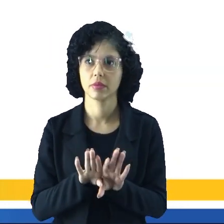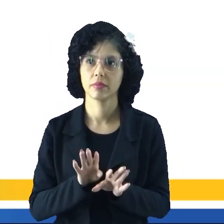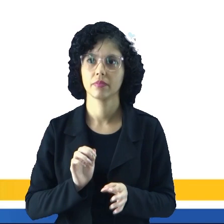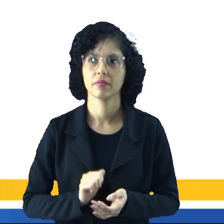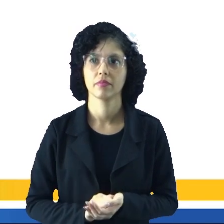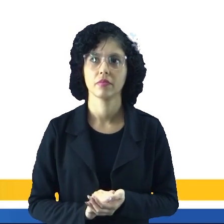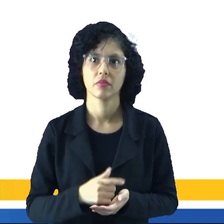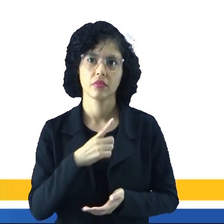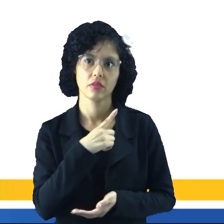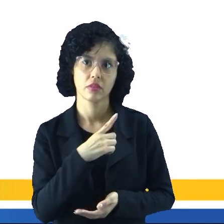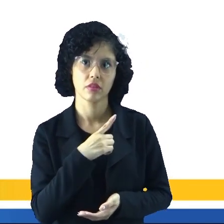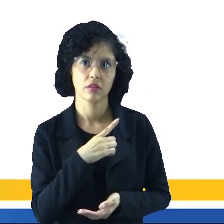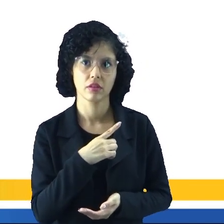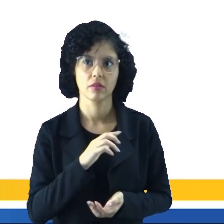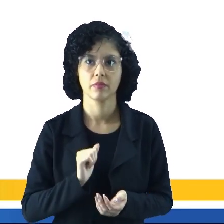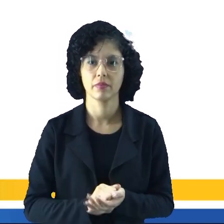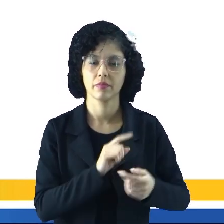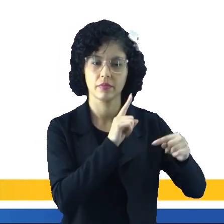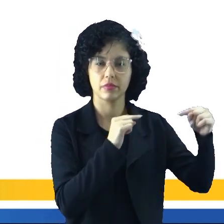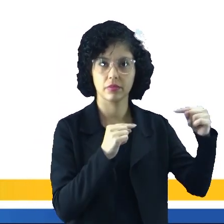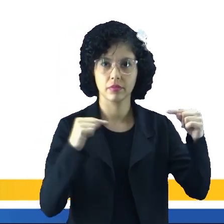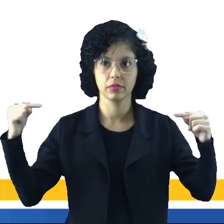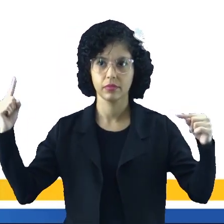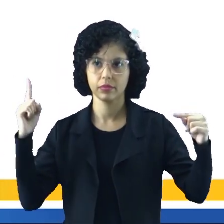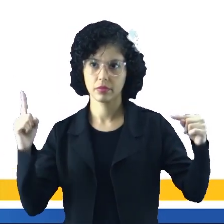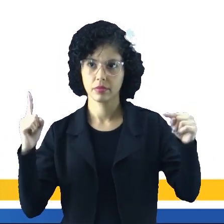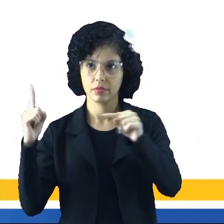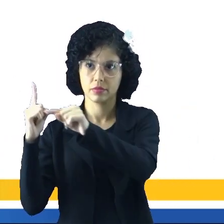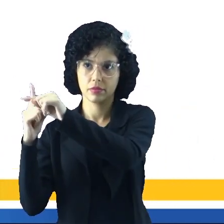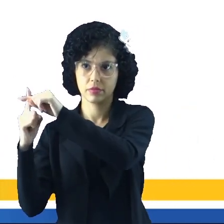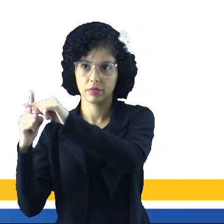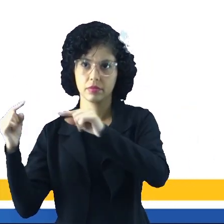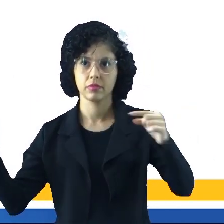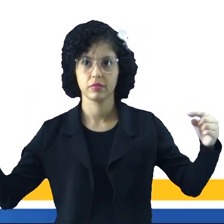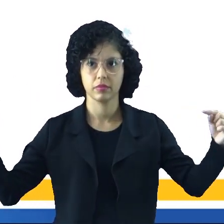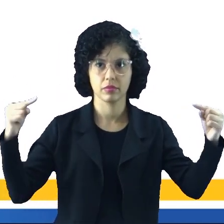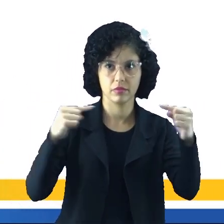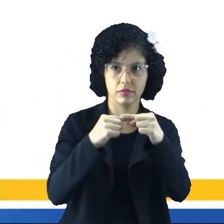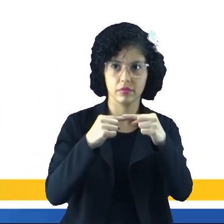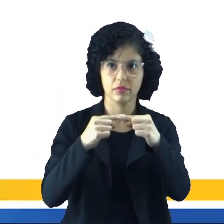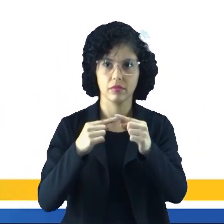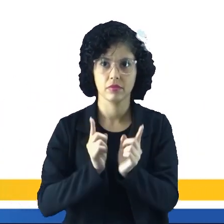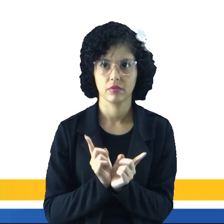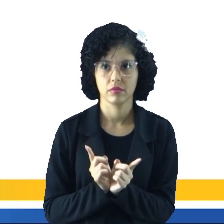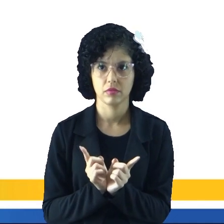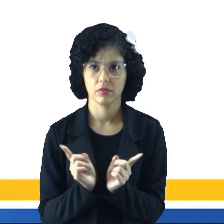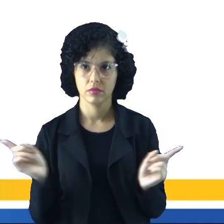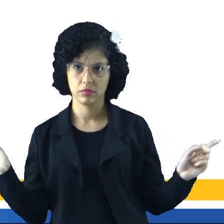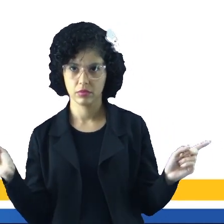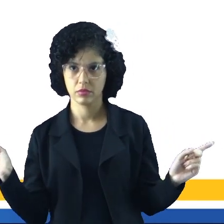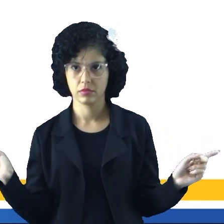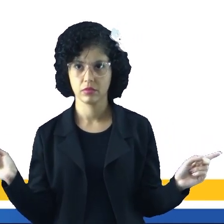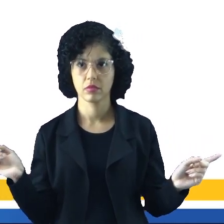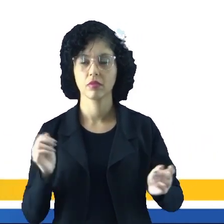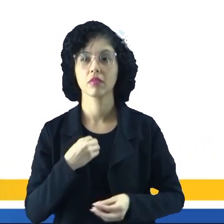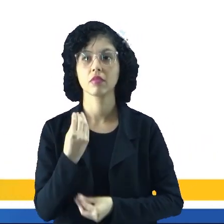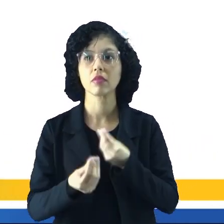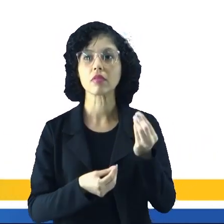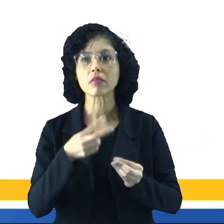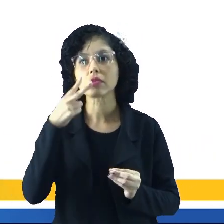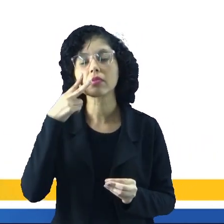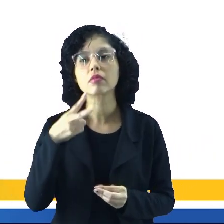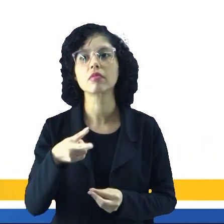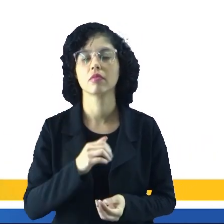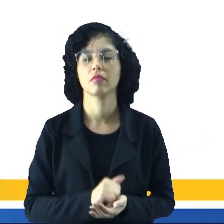também. Então nós vamos ter força elétrica de atração e força elétrica de repulsão. Conforme a gente viu no